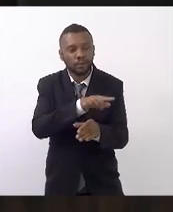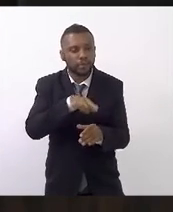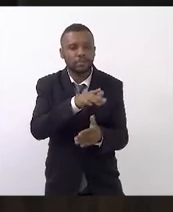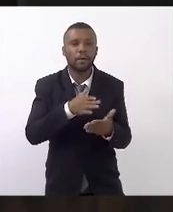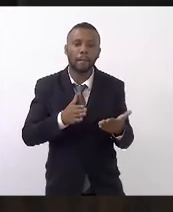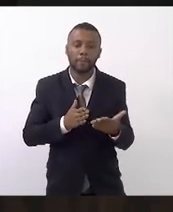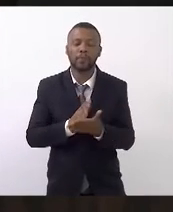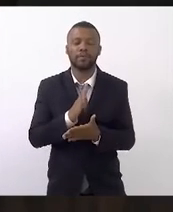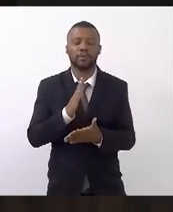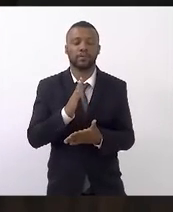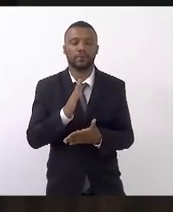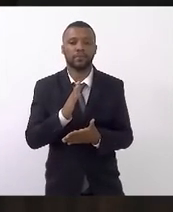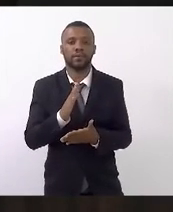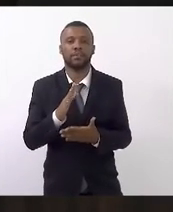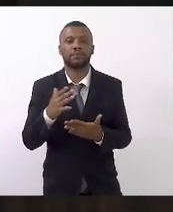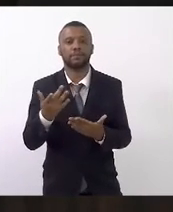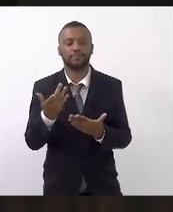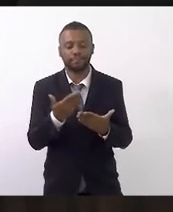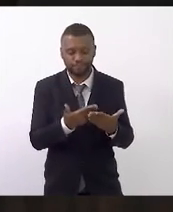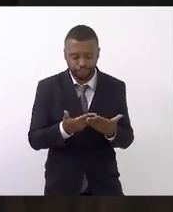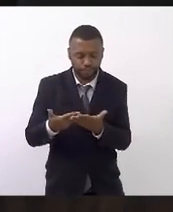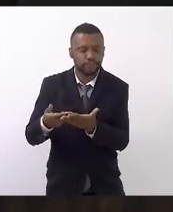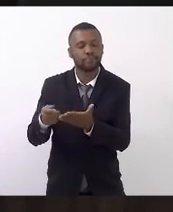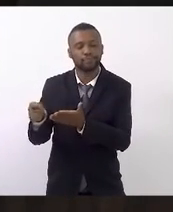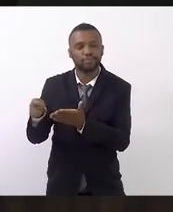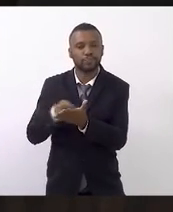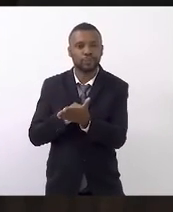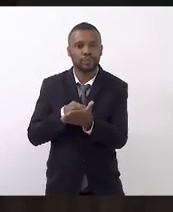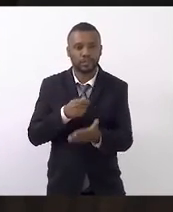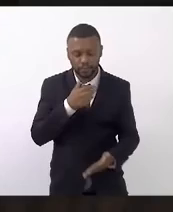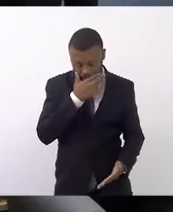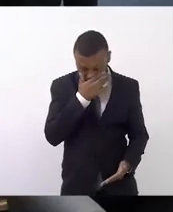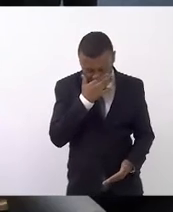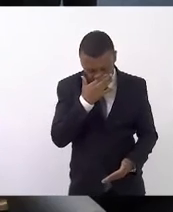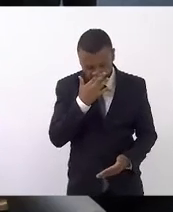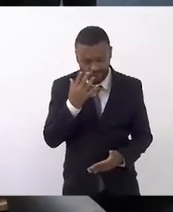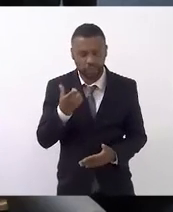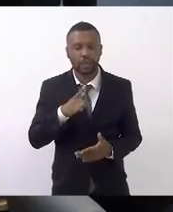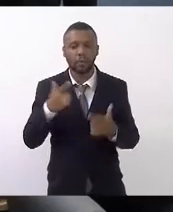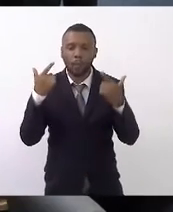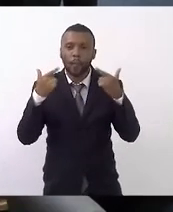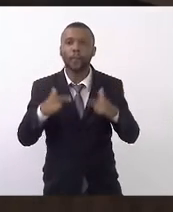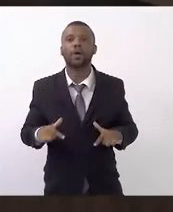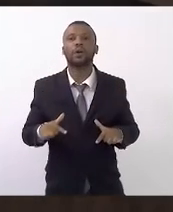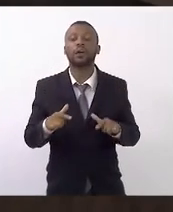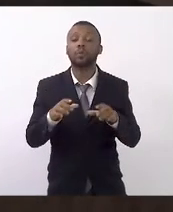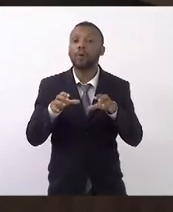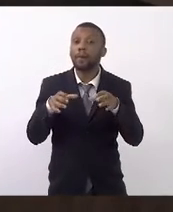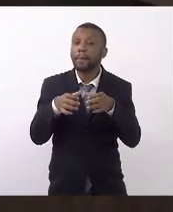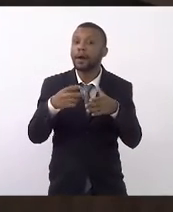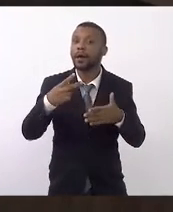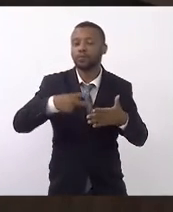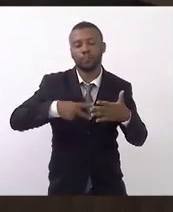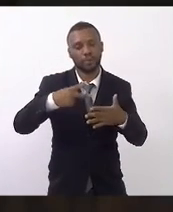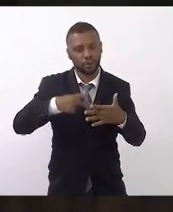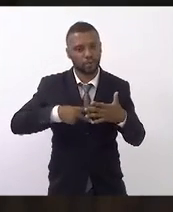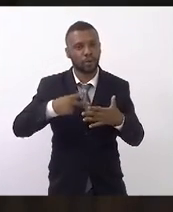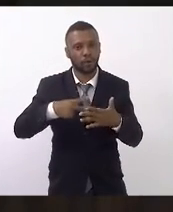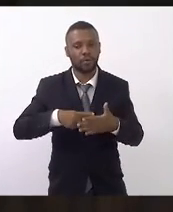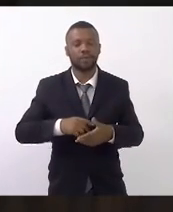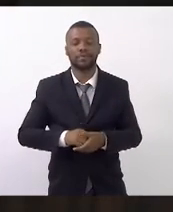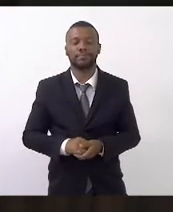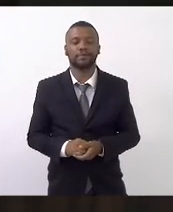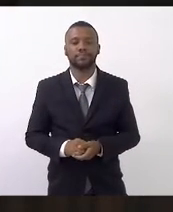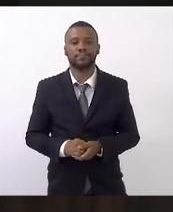Aprovado. Vai à promulgação. Com abstenção da bancada do PSOL, senhor presidente. Abstenção da bancada do